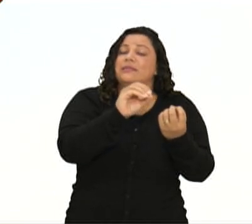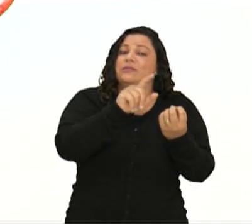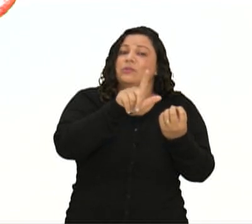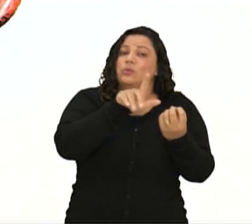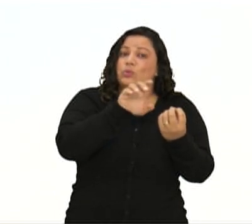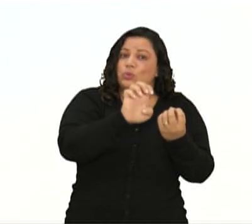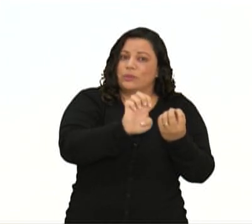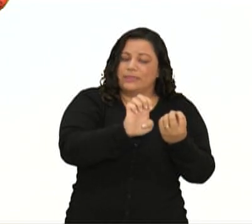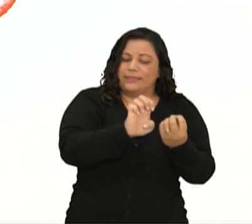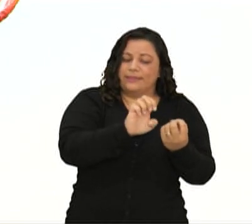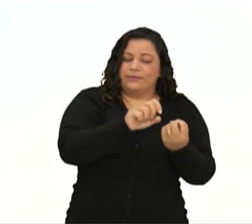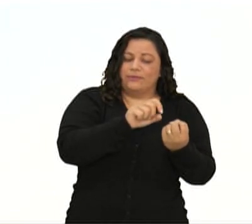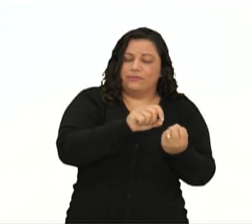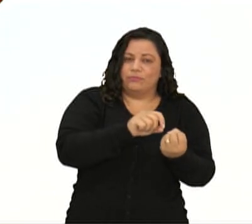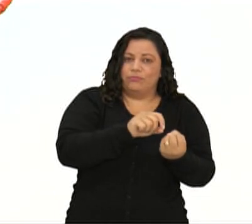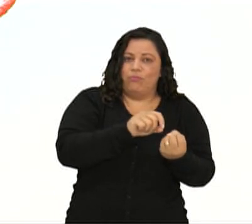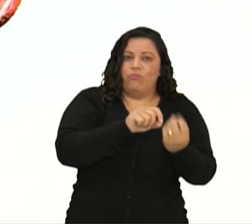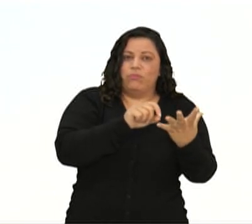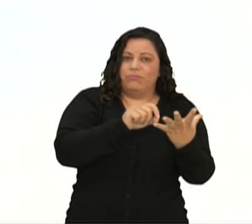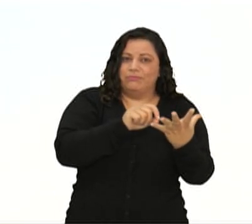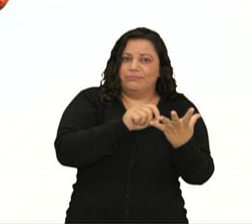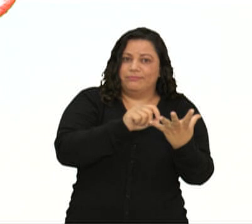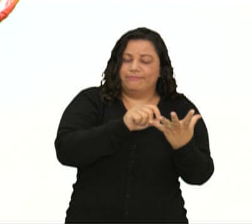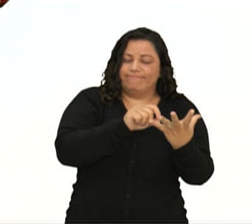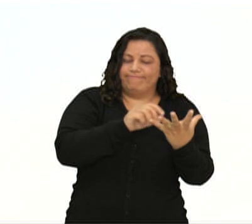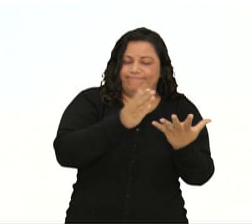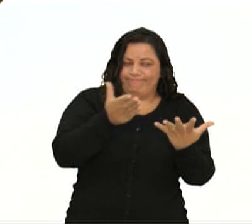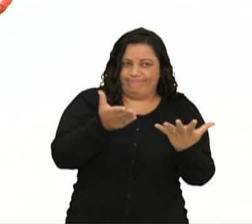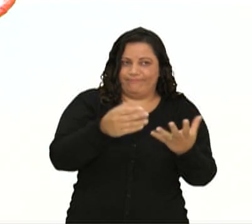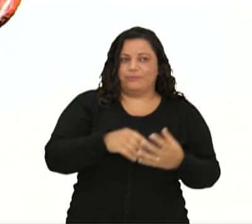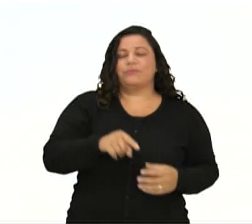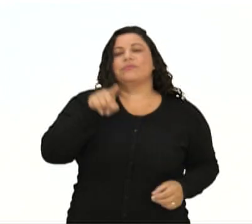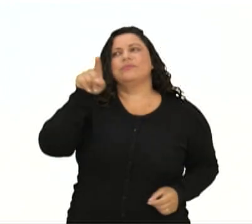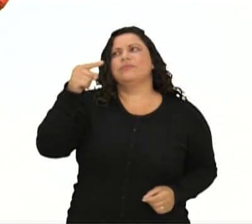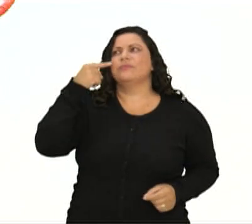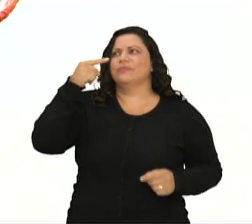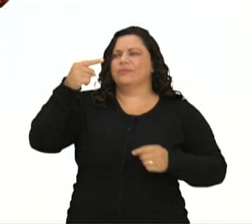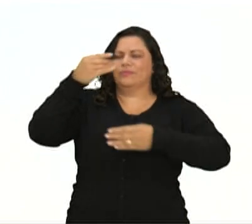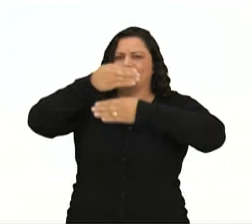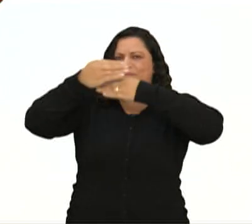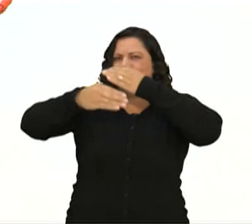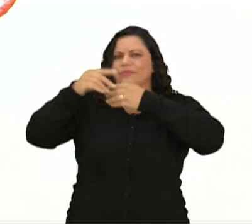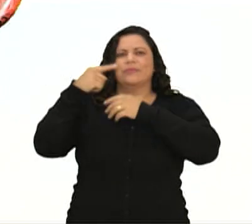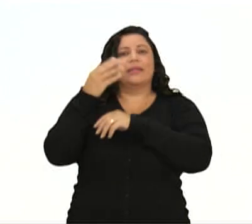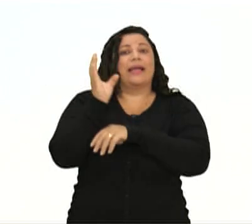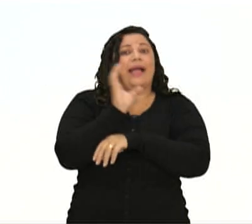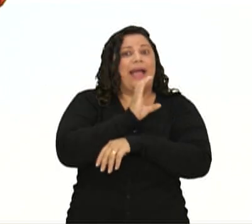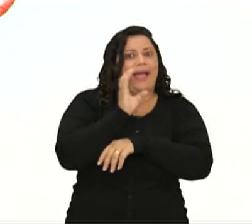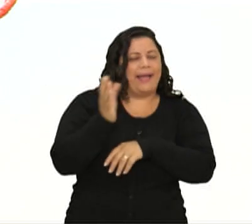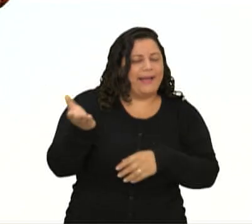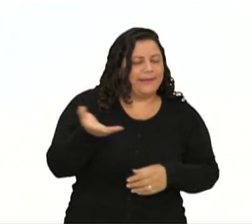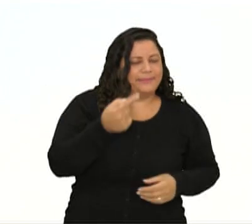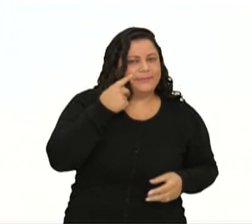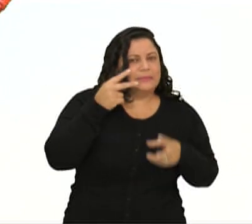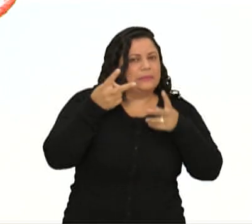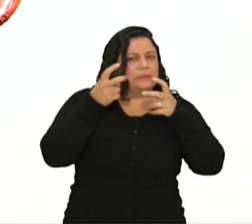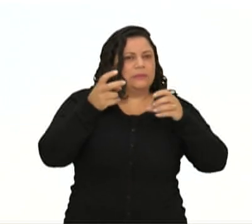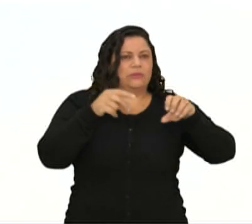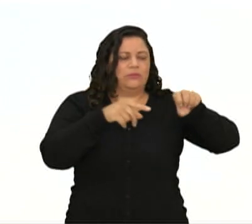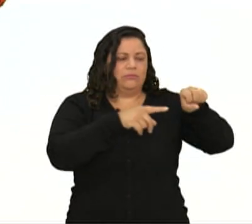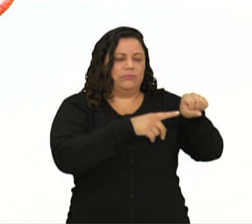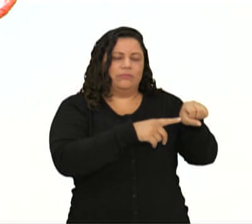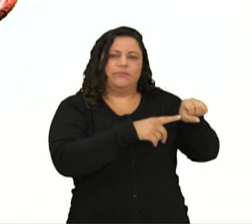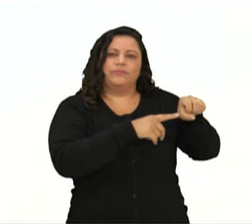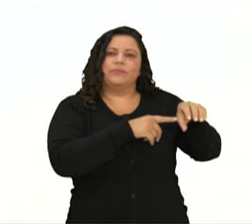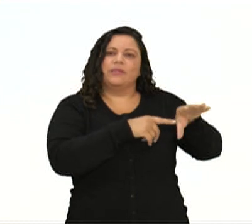a sístole, tá? Nesse GIF aqui, olha só, é muito rápido, mas dá pra gente ver. Então, quando ele dá uma